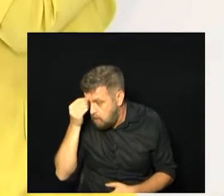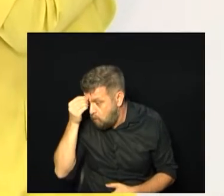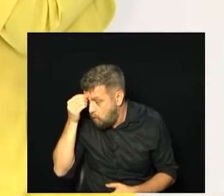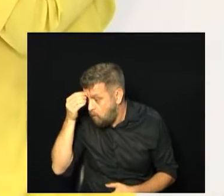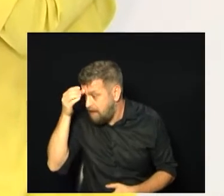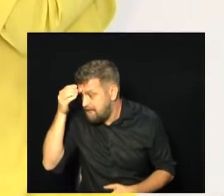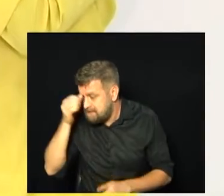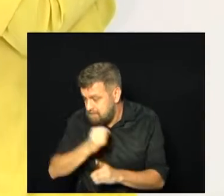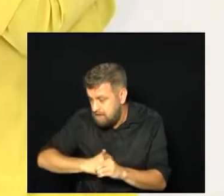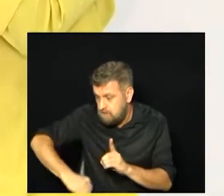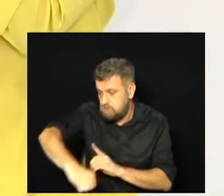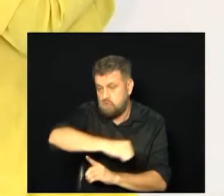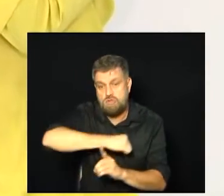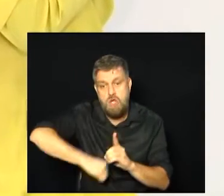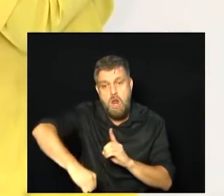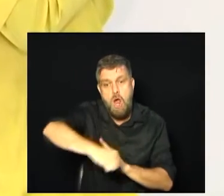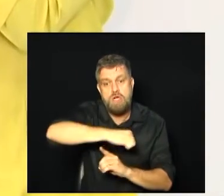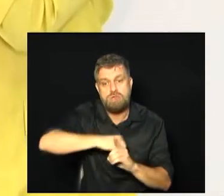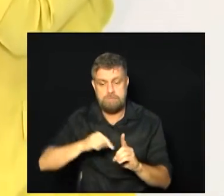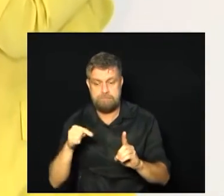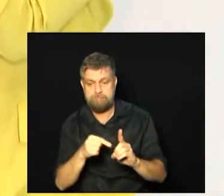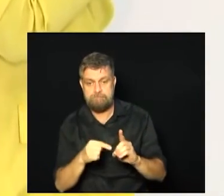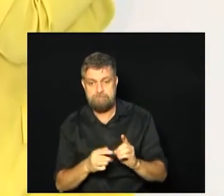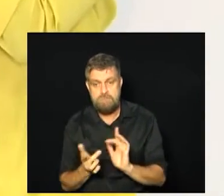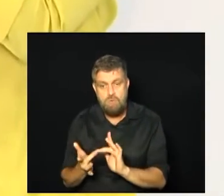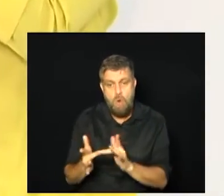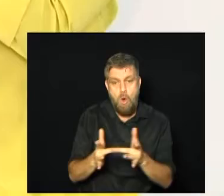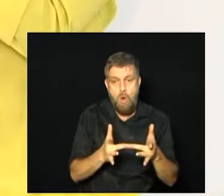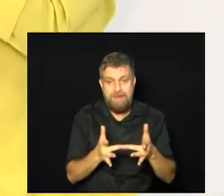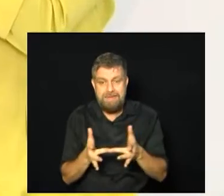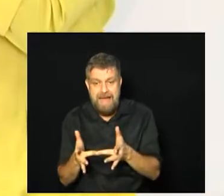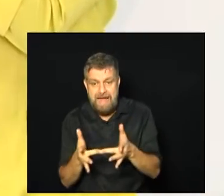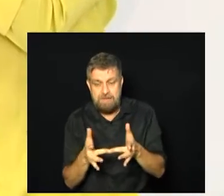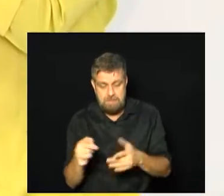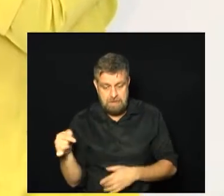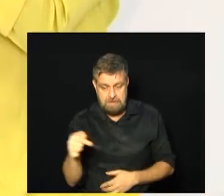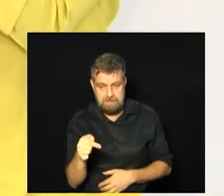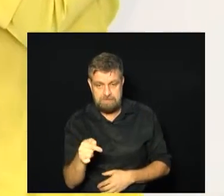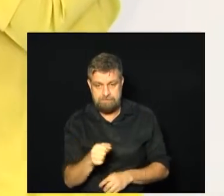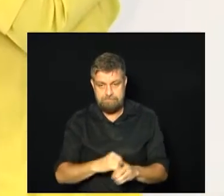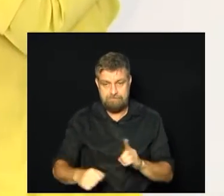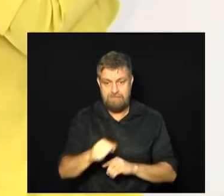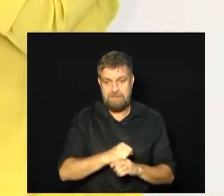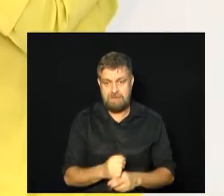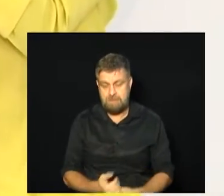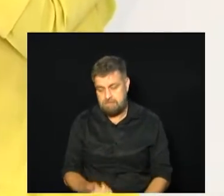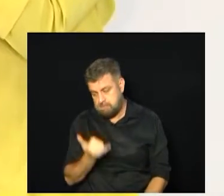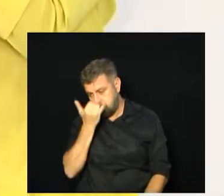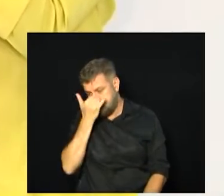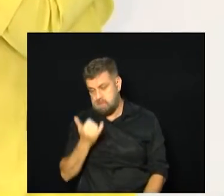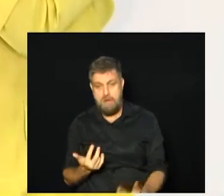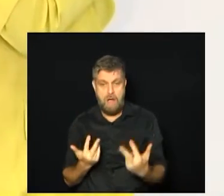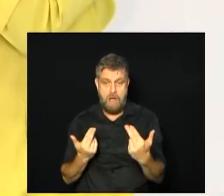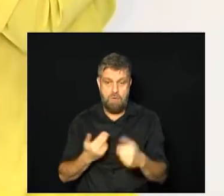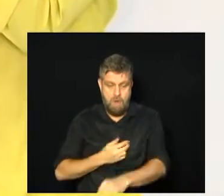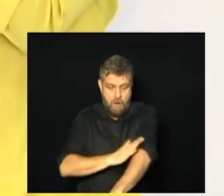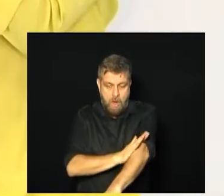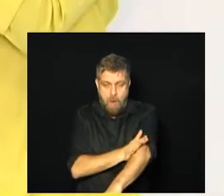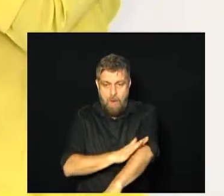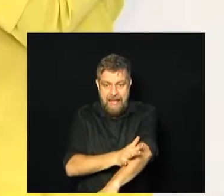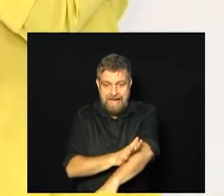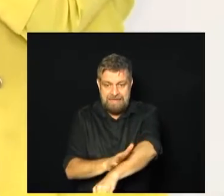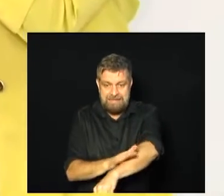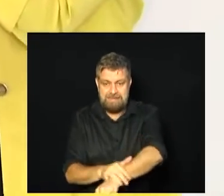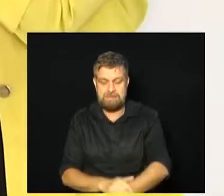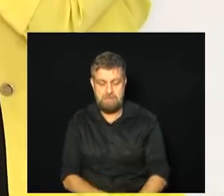conhecimento sociológico mesmo, né, da convivência em sociedade, né, que traz essas consequências ruins, como o racismo, a discriminação